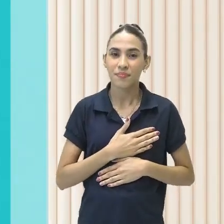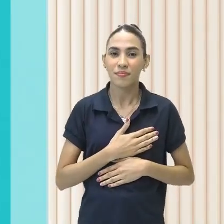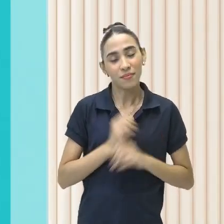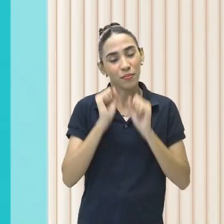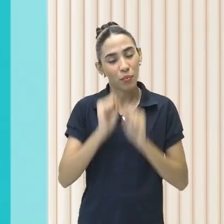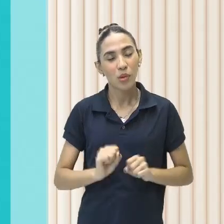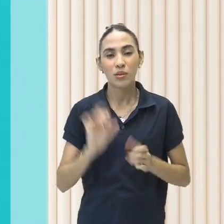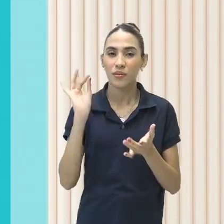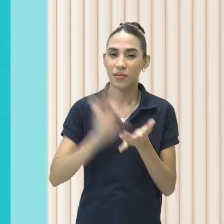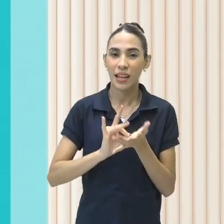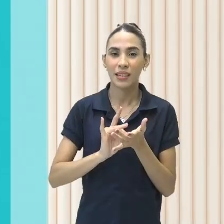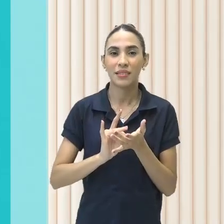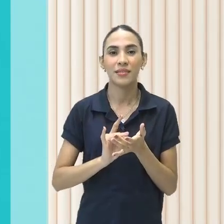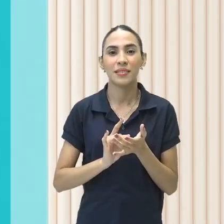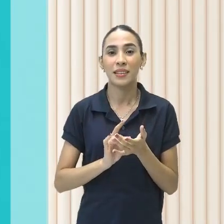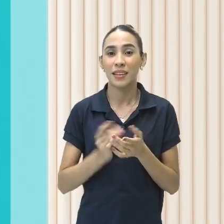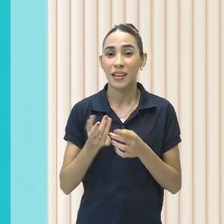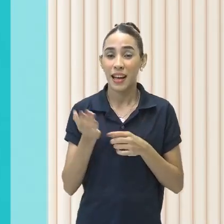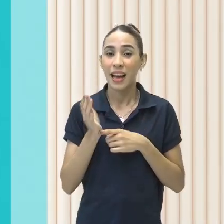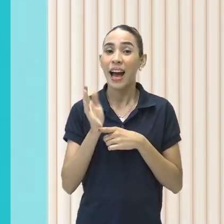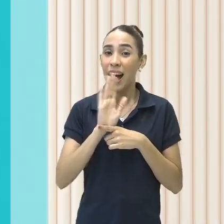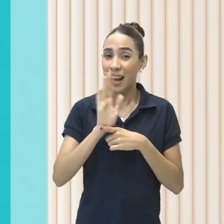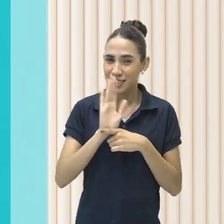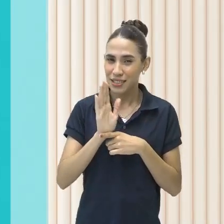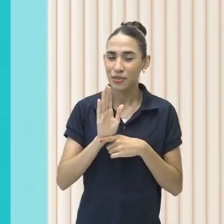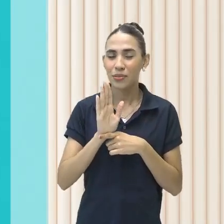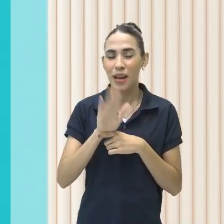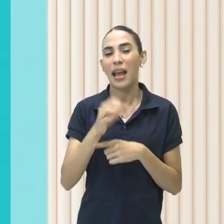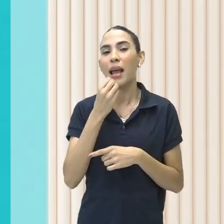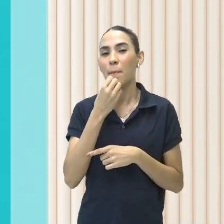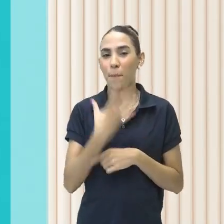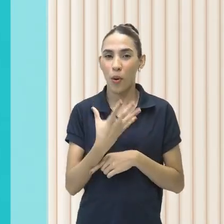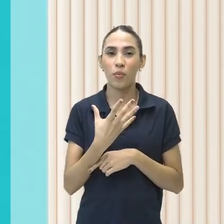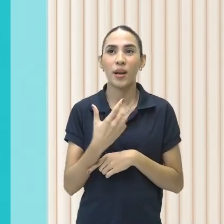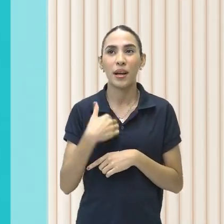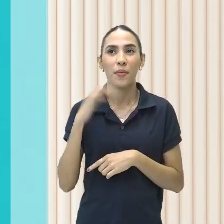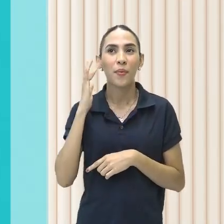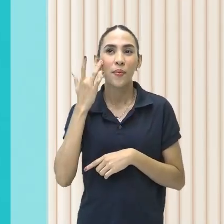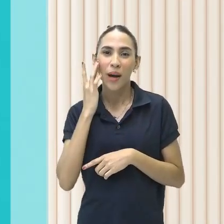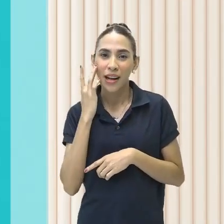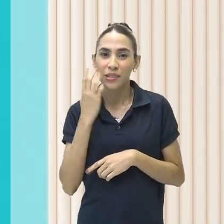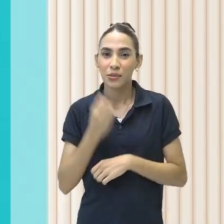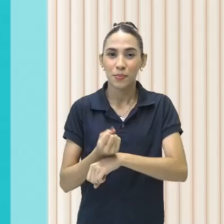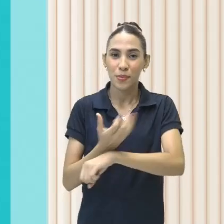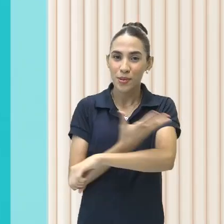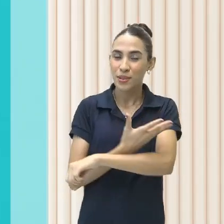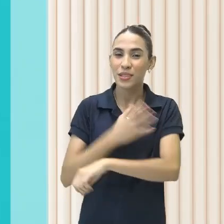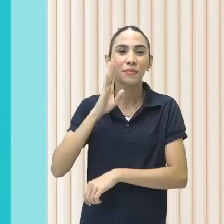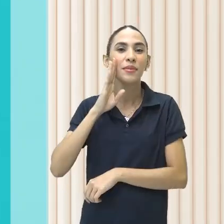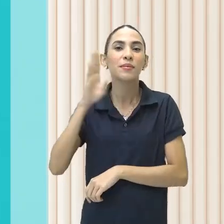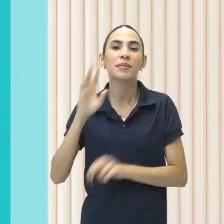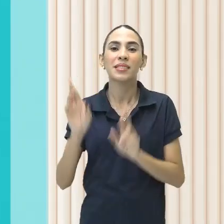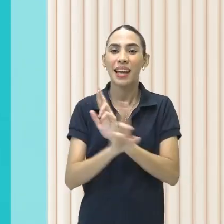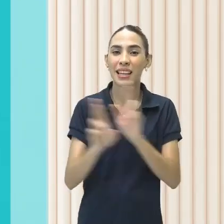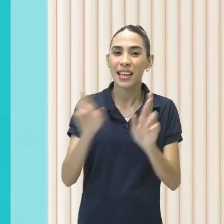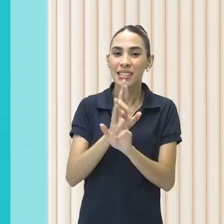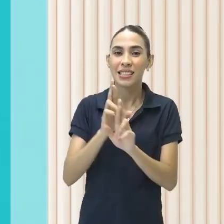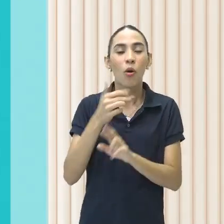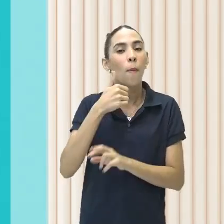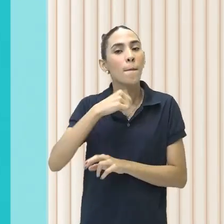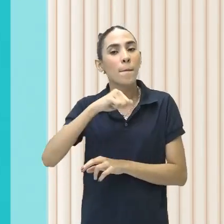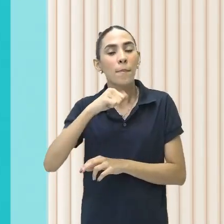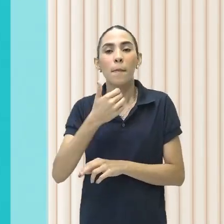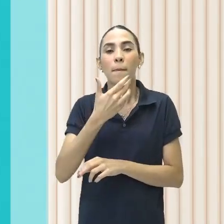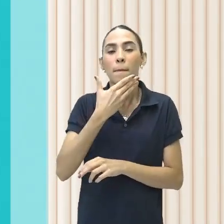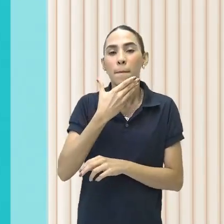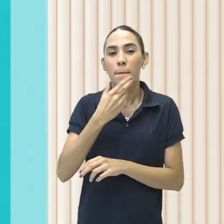posso afirmar. Assistam. Vale a pena. Eu acho assim, muito emocionante, principalmente a relação de pai e filho